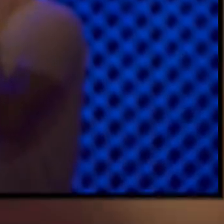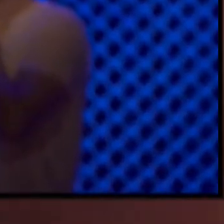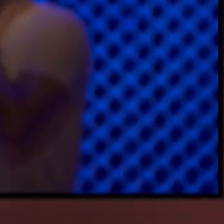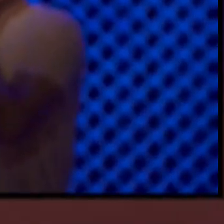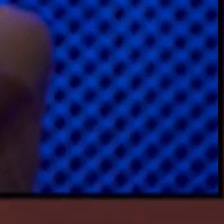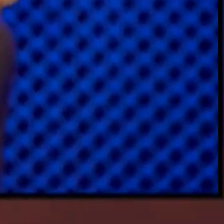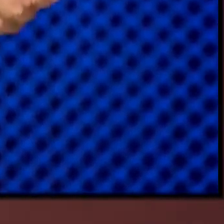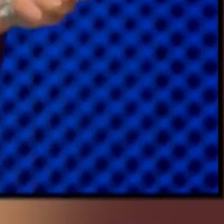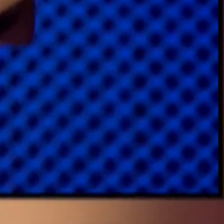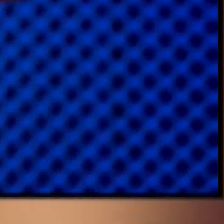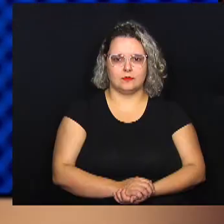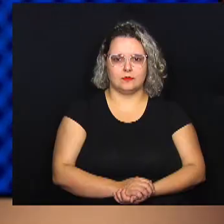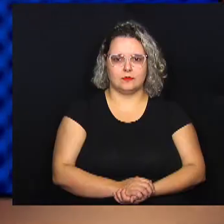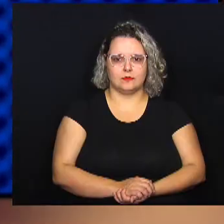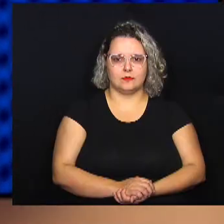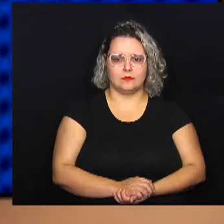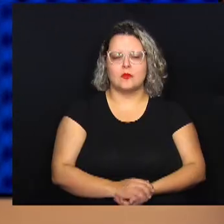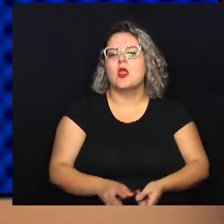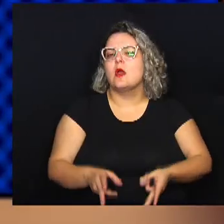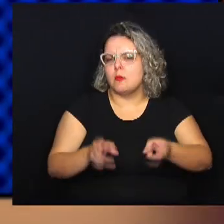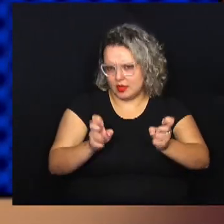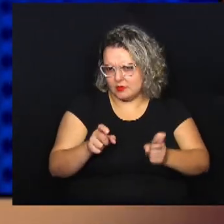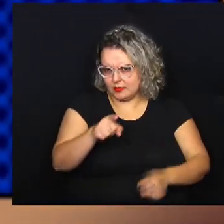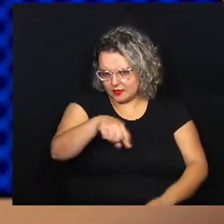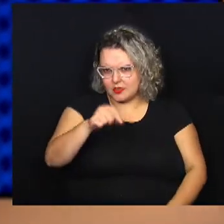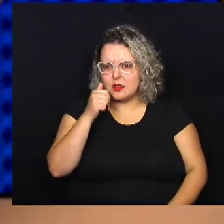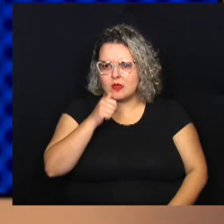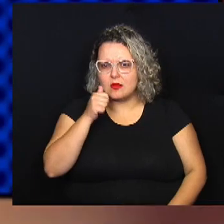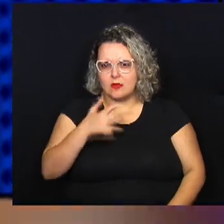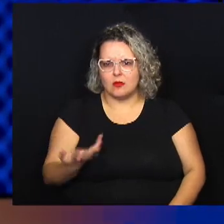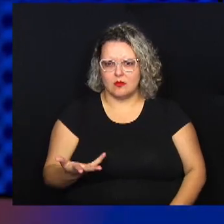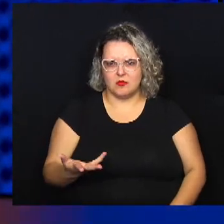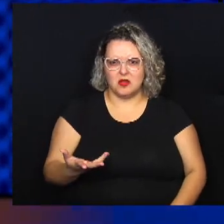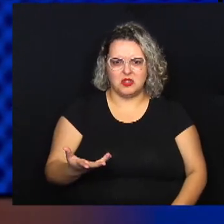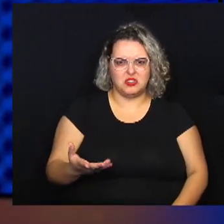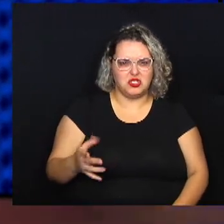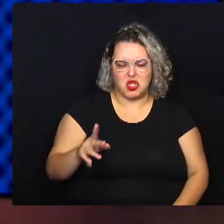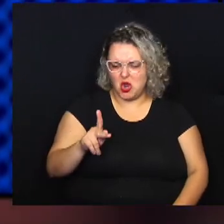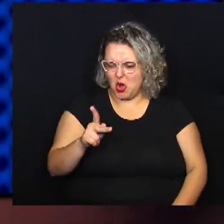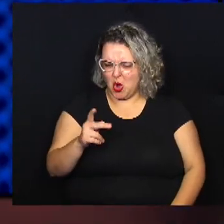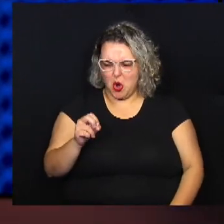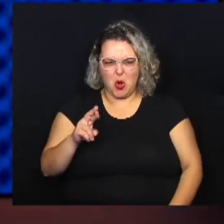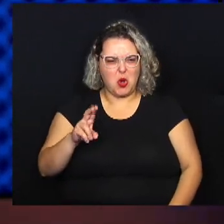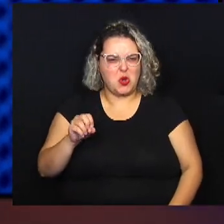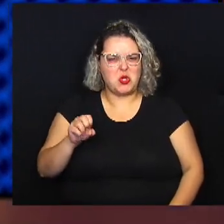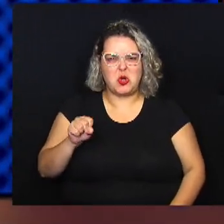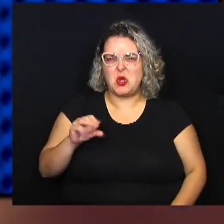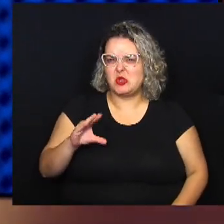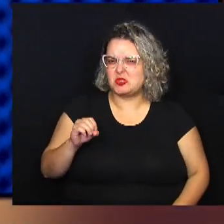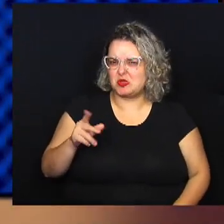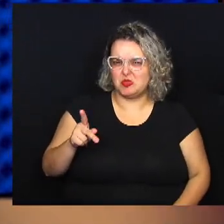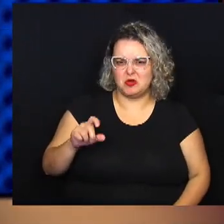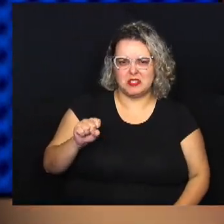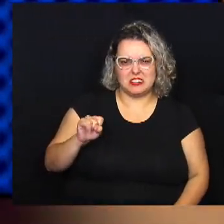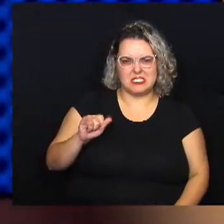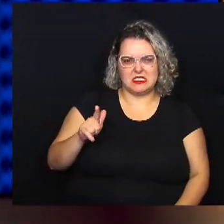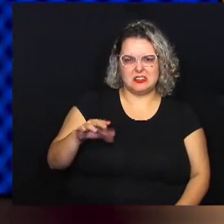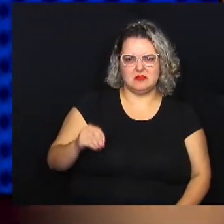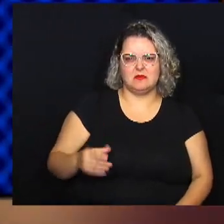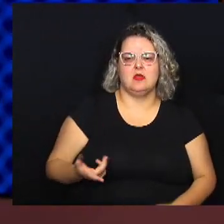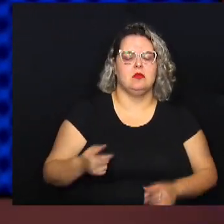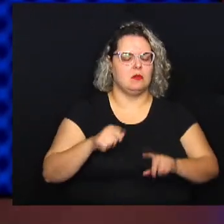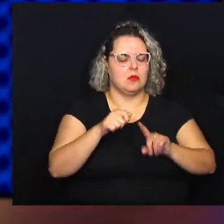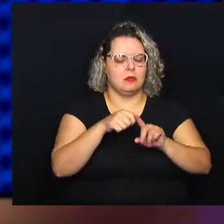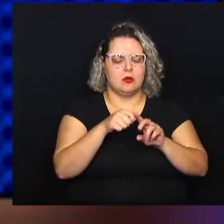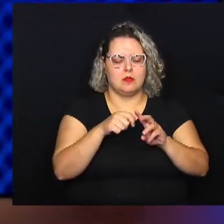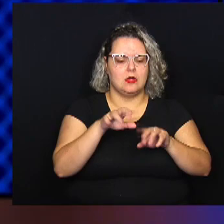Eu descobri nessa época aí que vocês, mulheres, são apegados pra caramba os bagulho de horóscopo, signo. Eu não sabia. Porque assim que a gente descobriu a gravidez, minha mina pegou o calendário, ficou fazendo